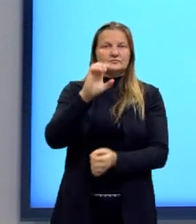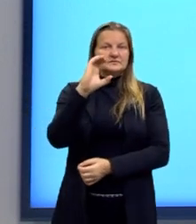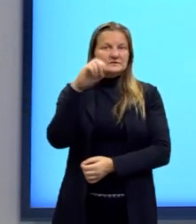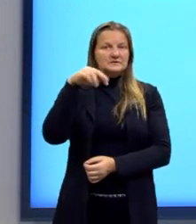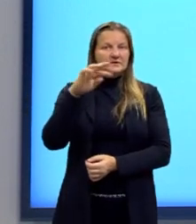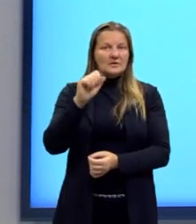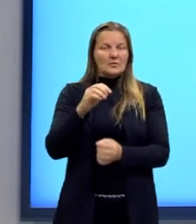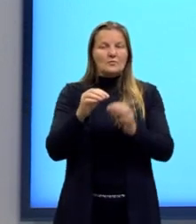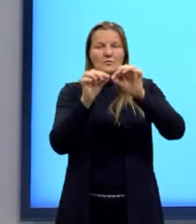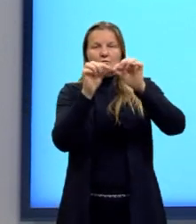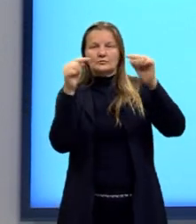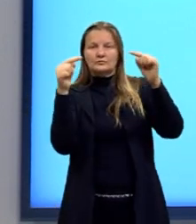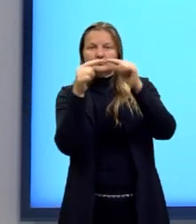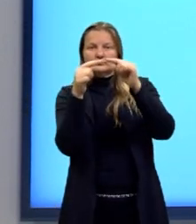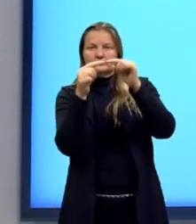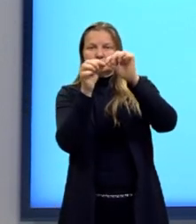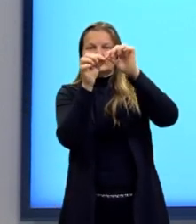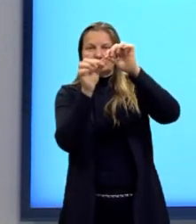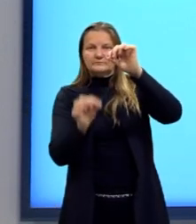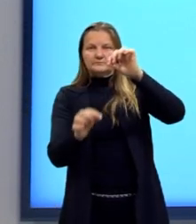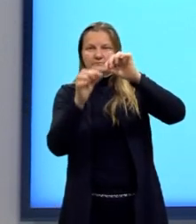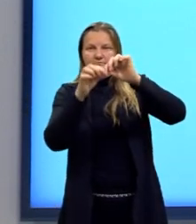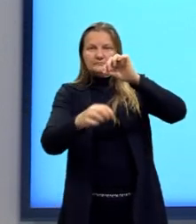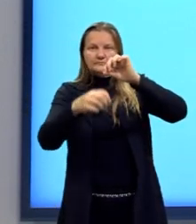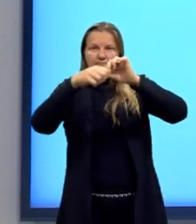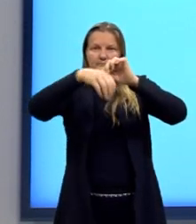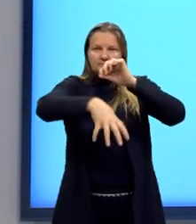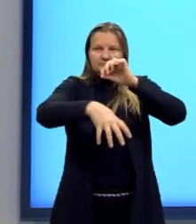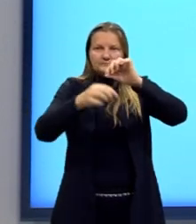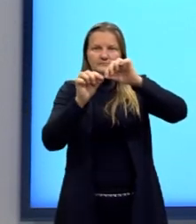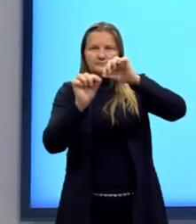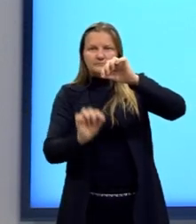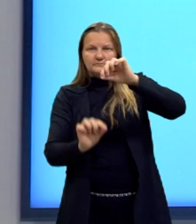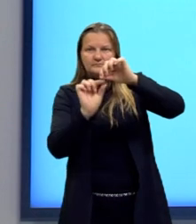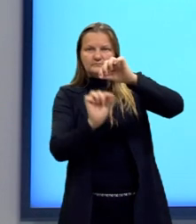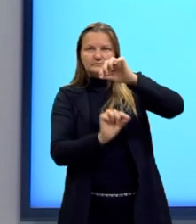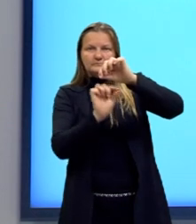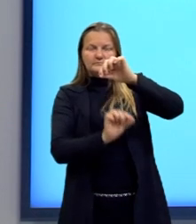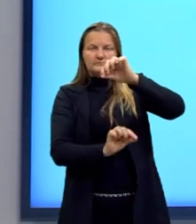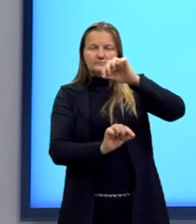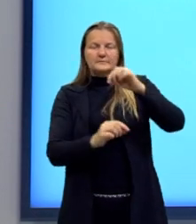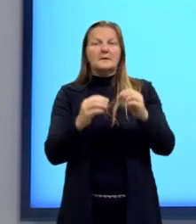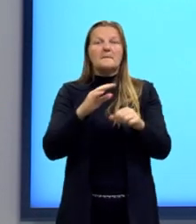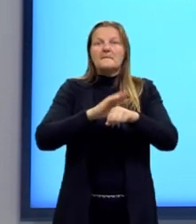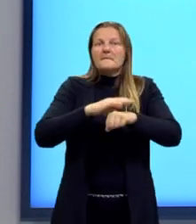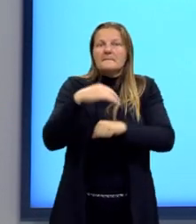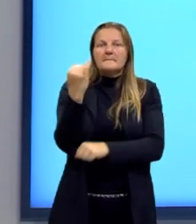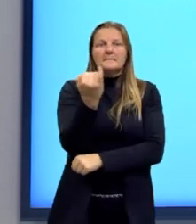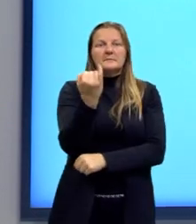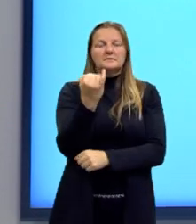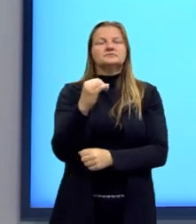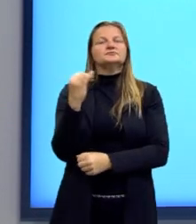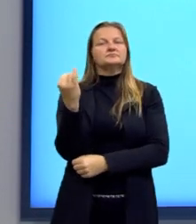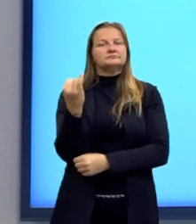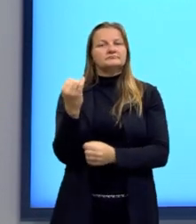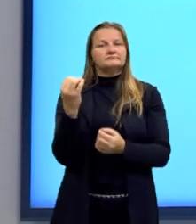o vértice e também as geratrizes Esses são os elementos principais que a gente vai